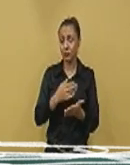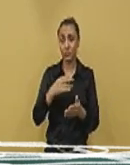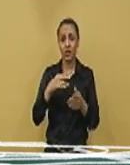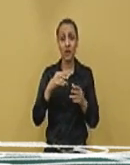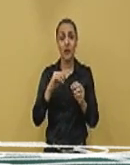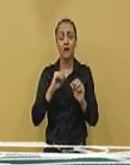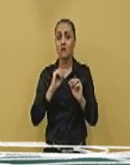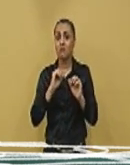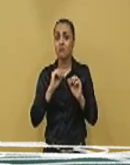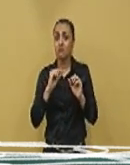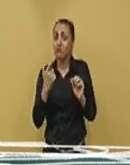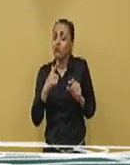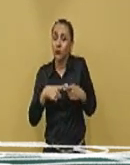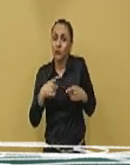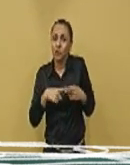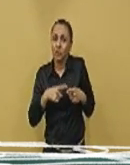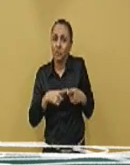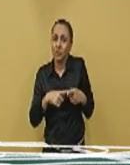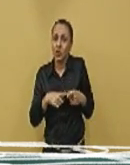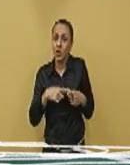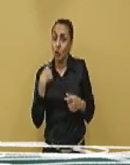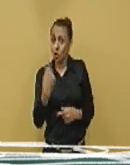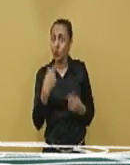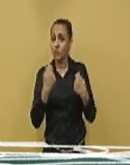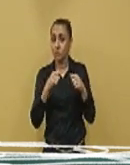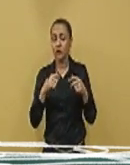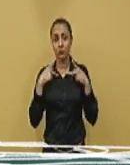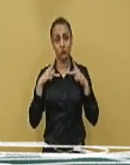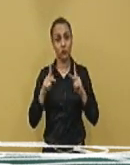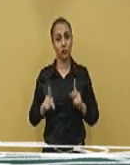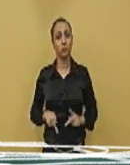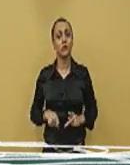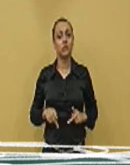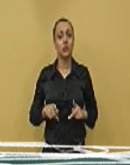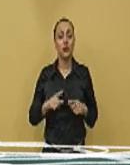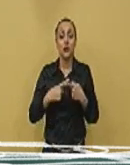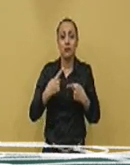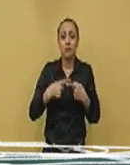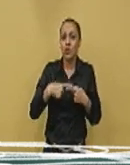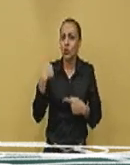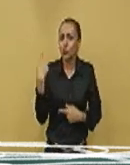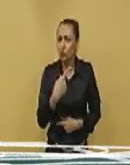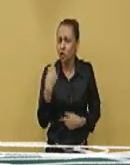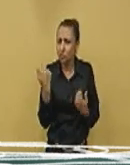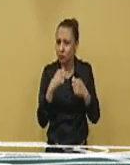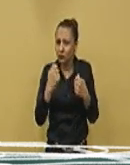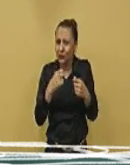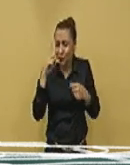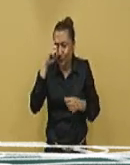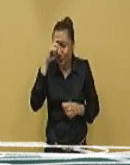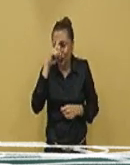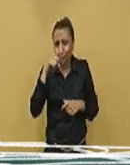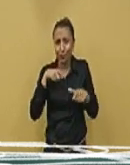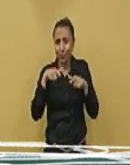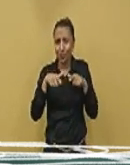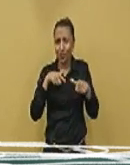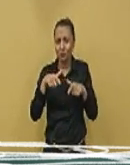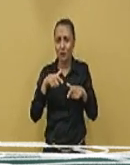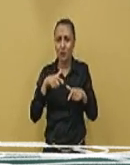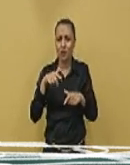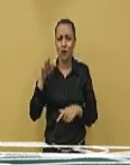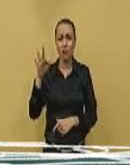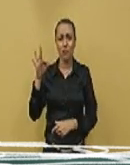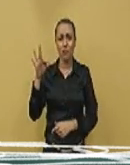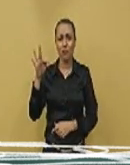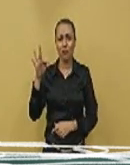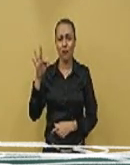problema. Mas é muito difícil você trabalhar com cargos de confiança, e eu vou falar isso abertamente,